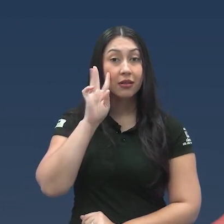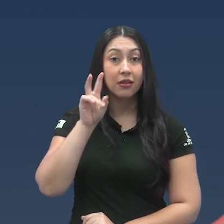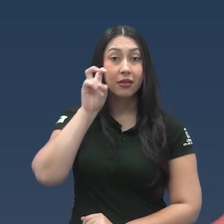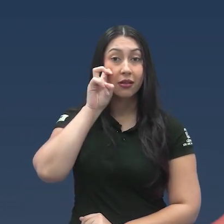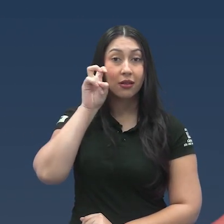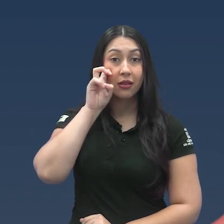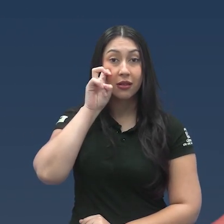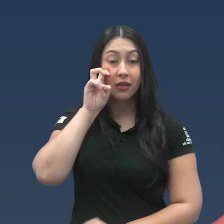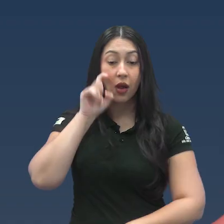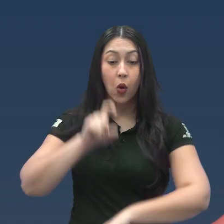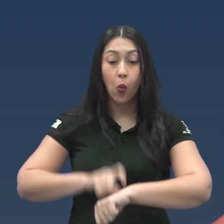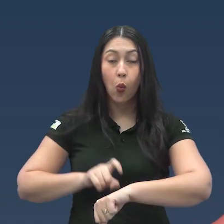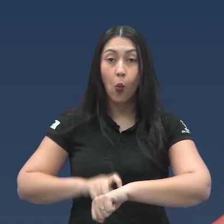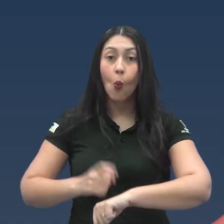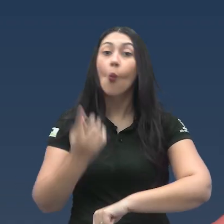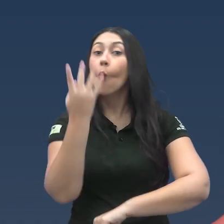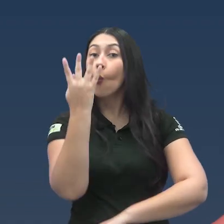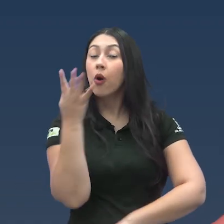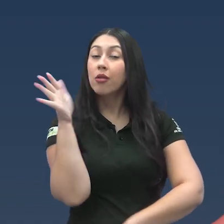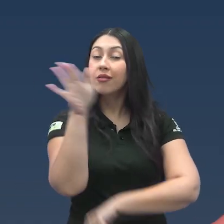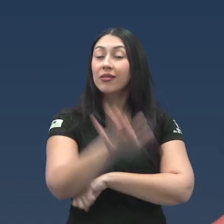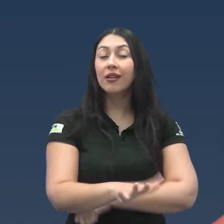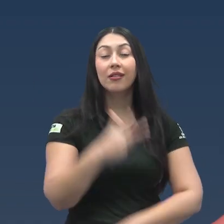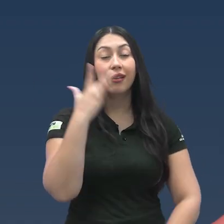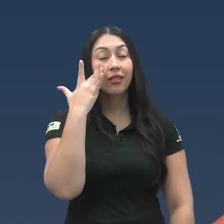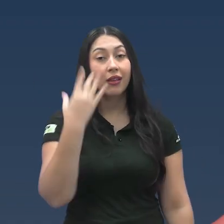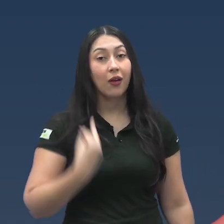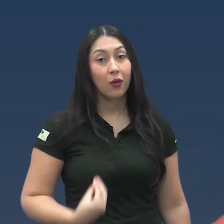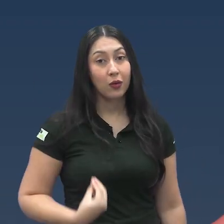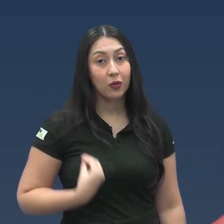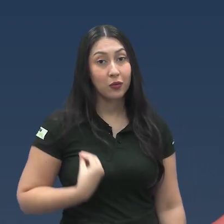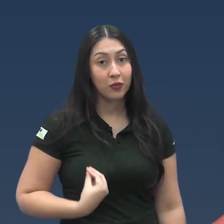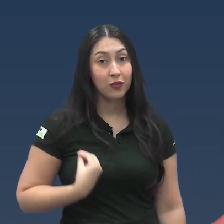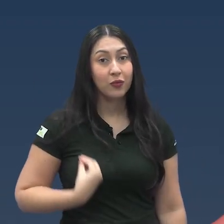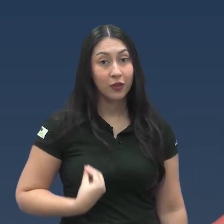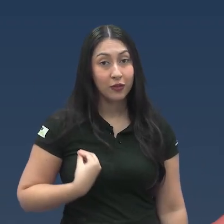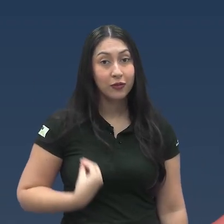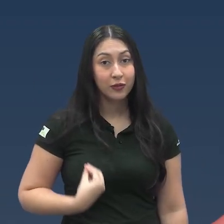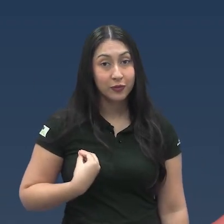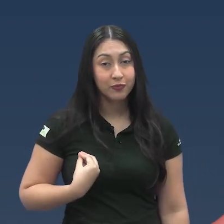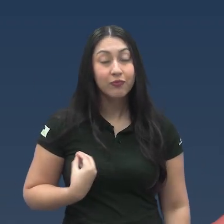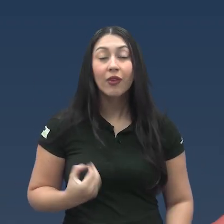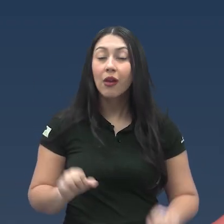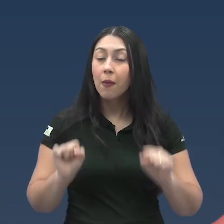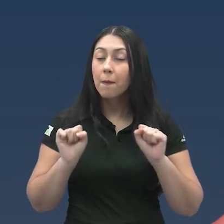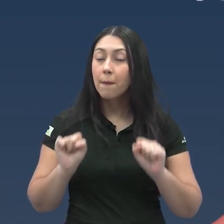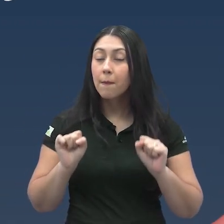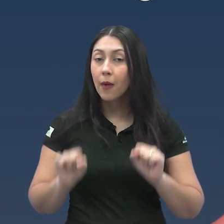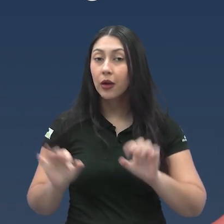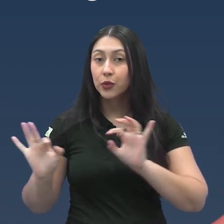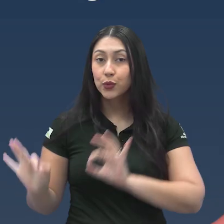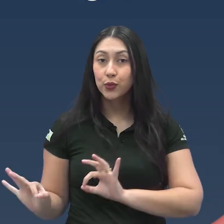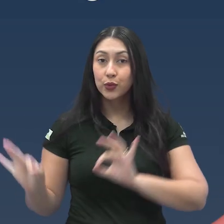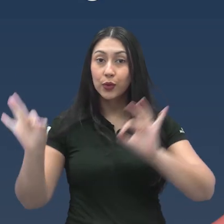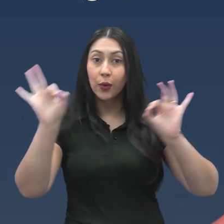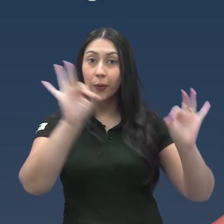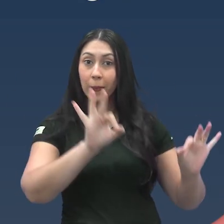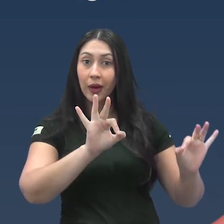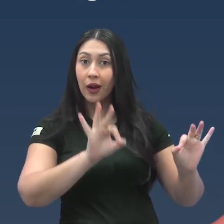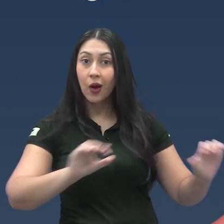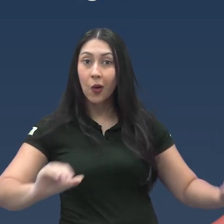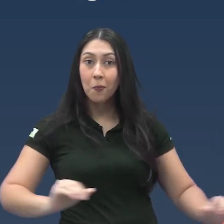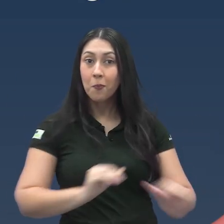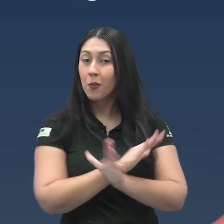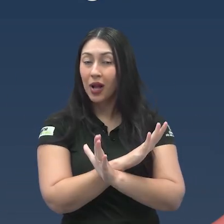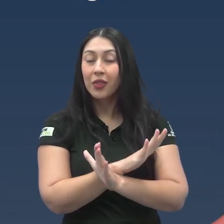todas as terças e quintas, com transmissão ao vivo a partir das 4 horas da tarde. Você pode acompanhar